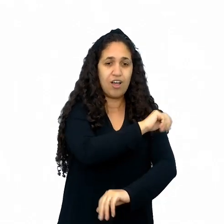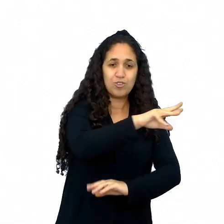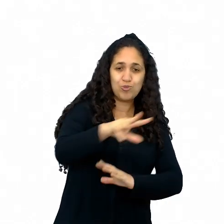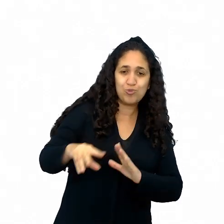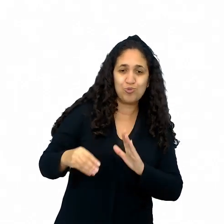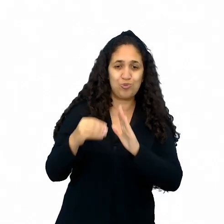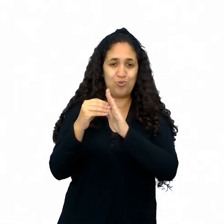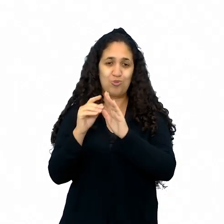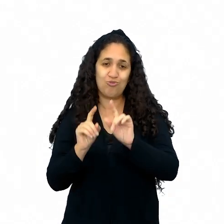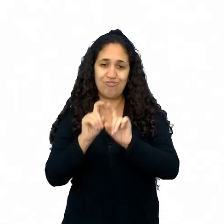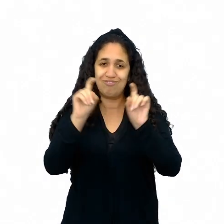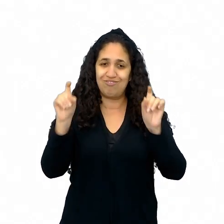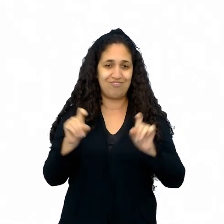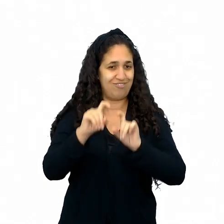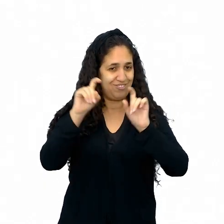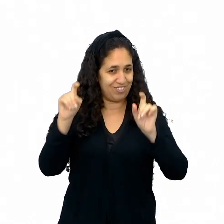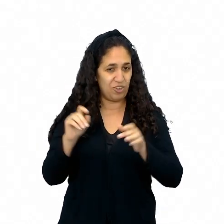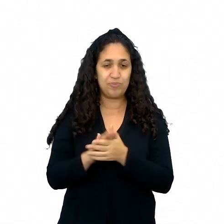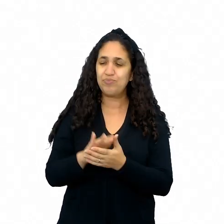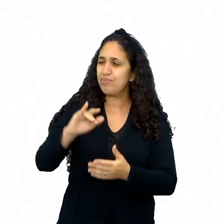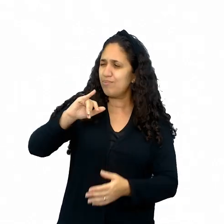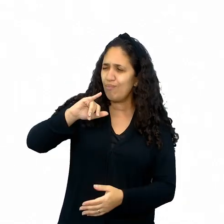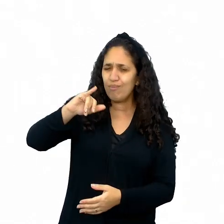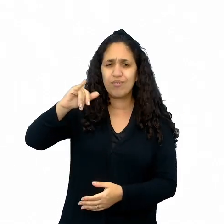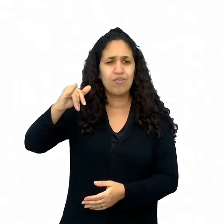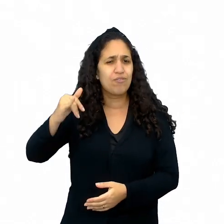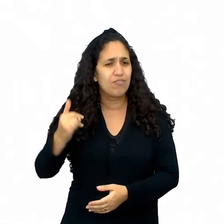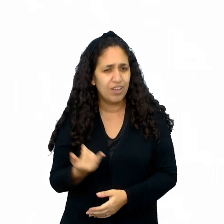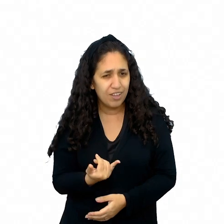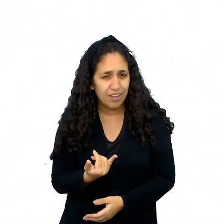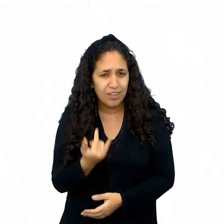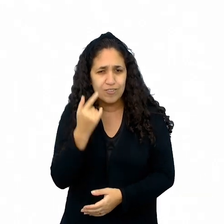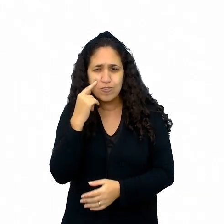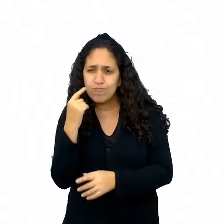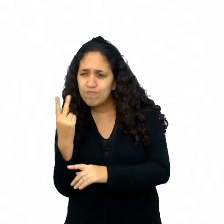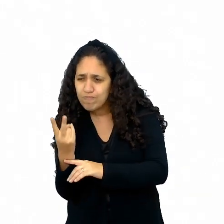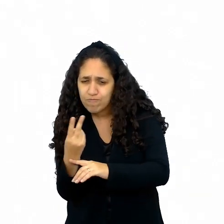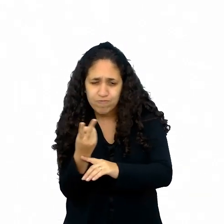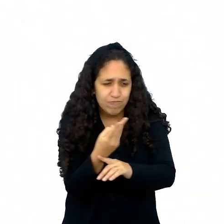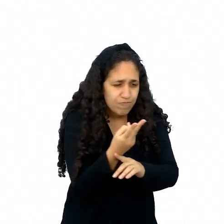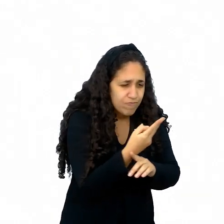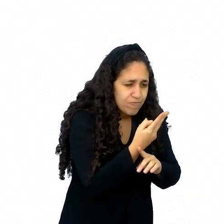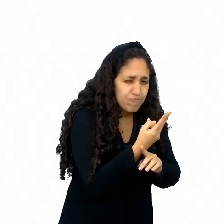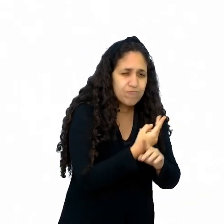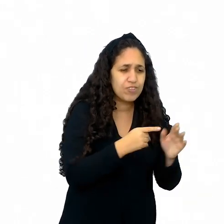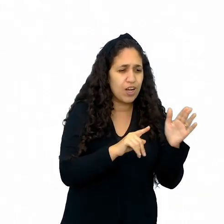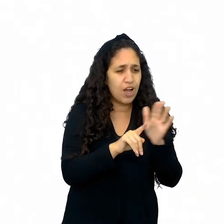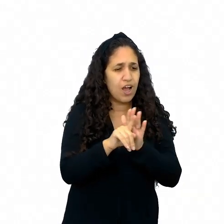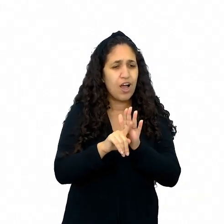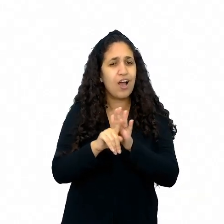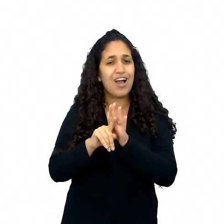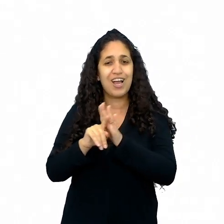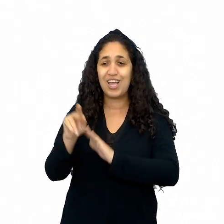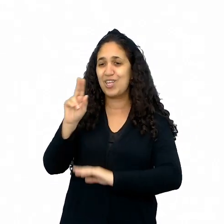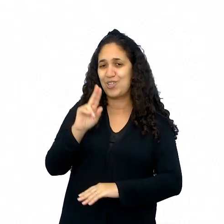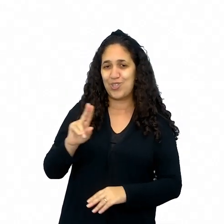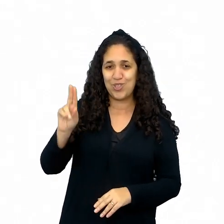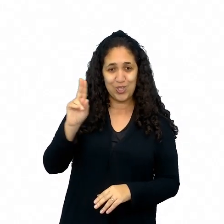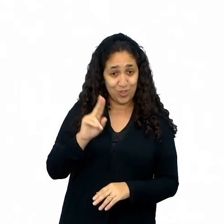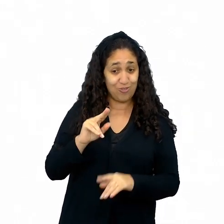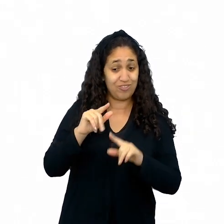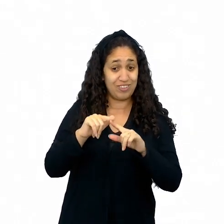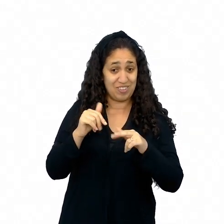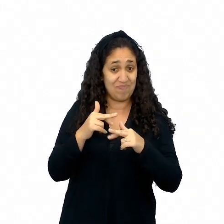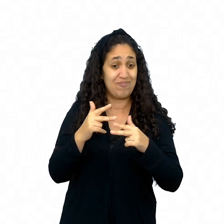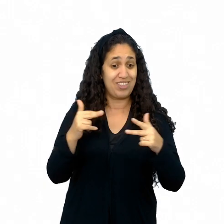digital, não é? Então, aproveitem ao máximo, explorem esse portal e utilizem esse material